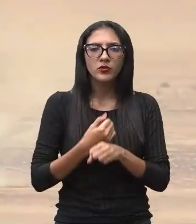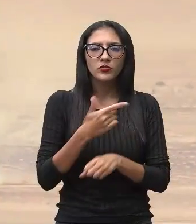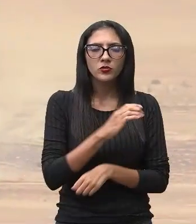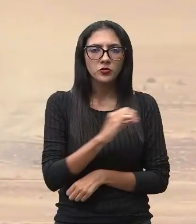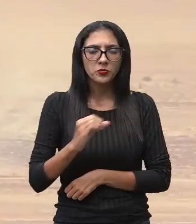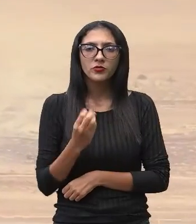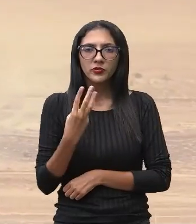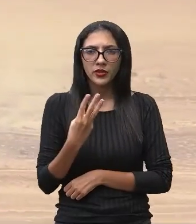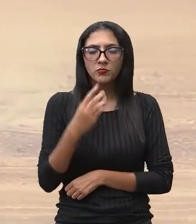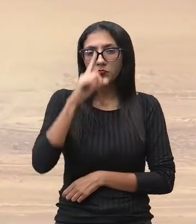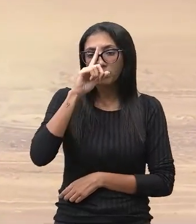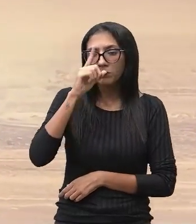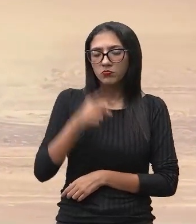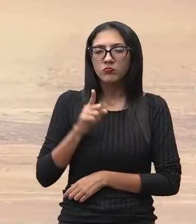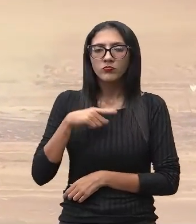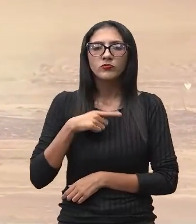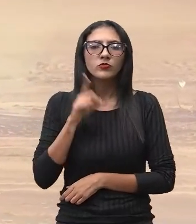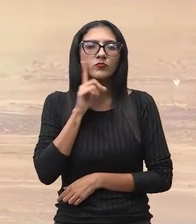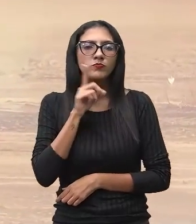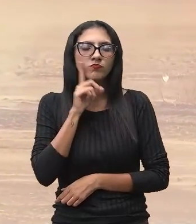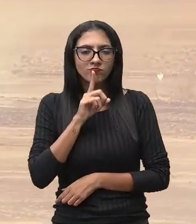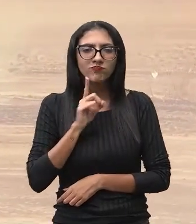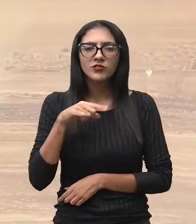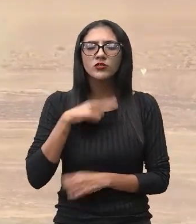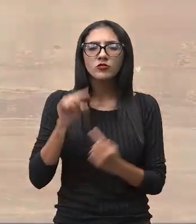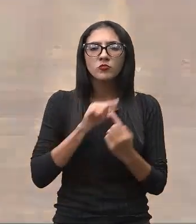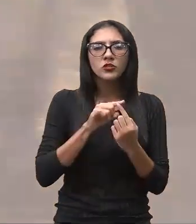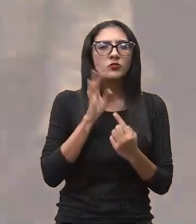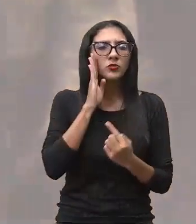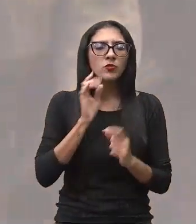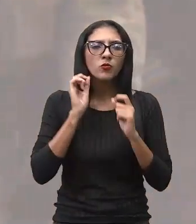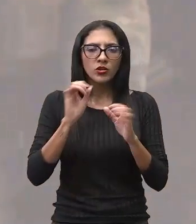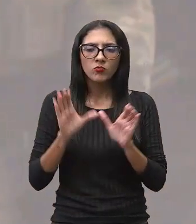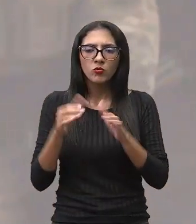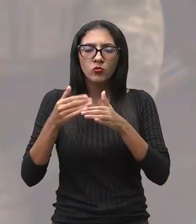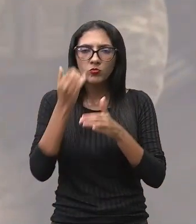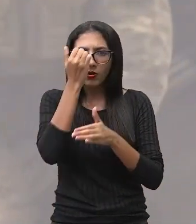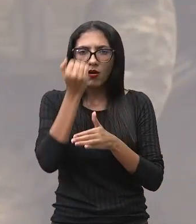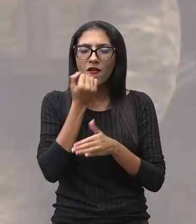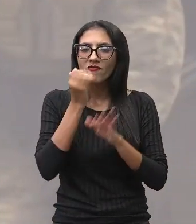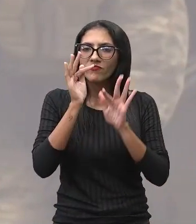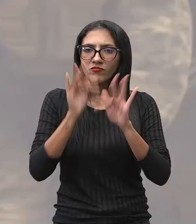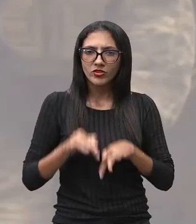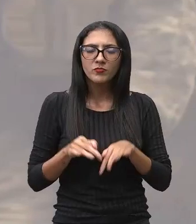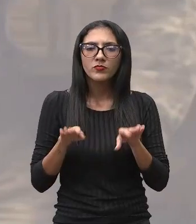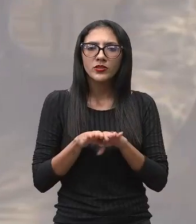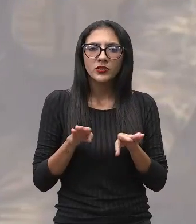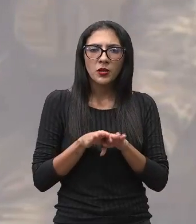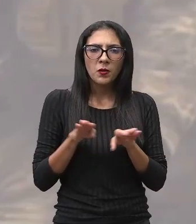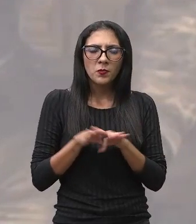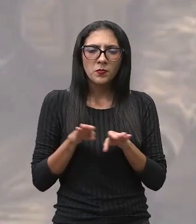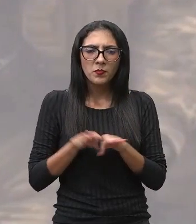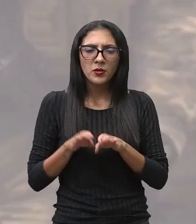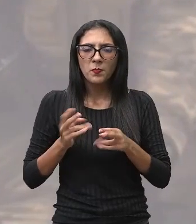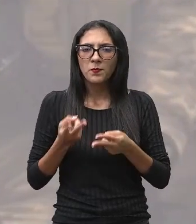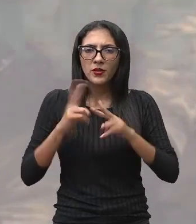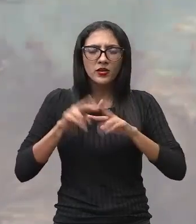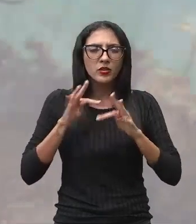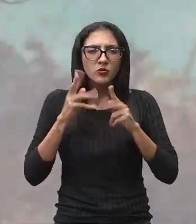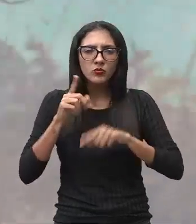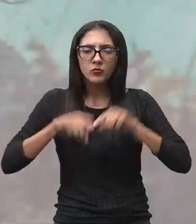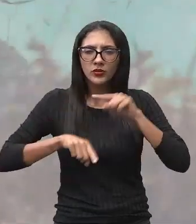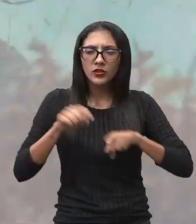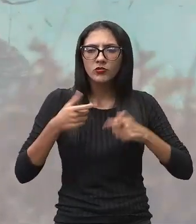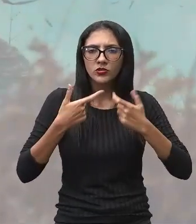pelos Estados Unidos, visando derrubar o regime de Saddam Hussein e eliminar as supostas armas de destruição em massa.